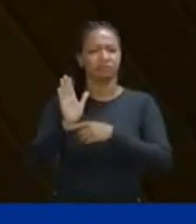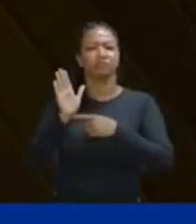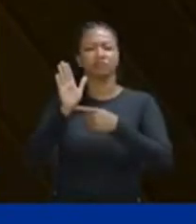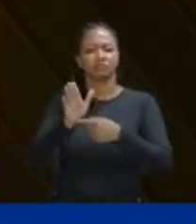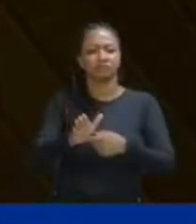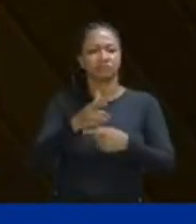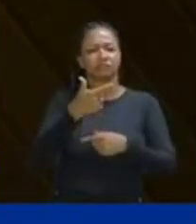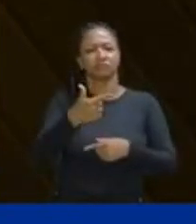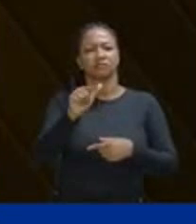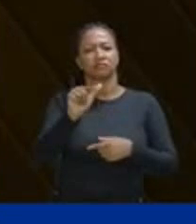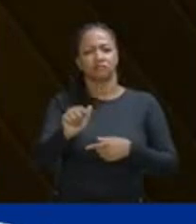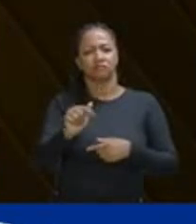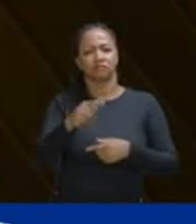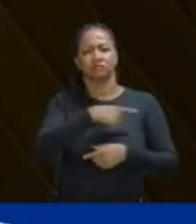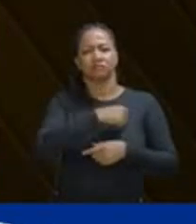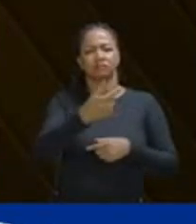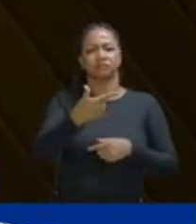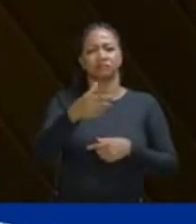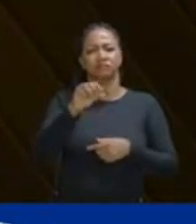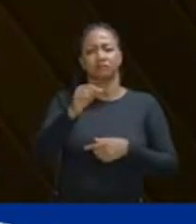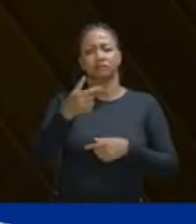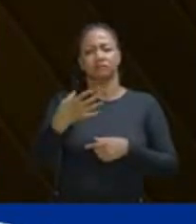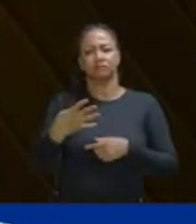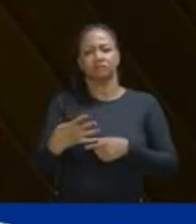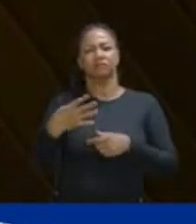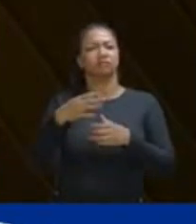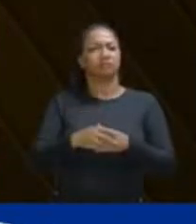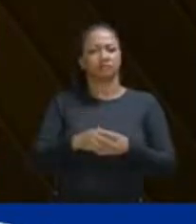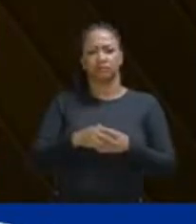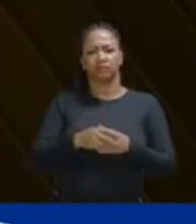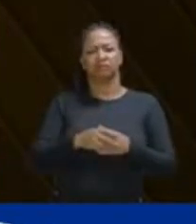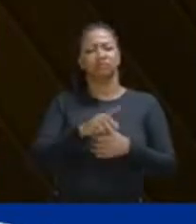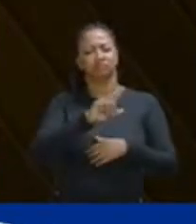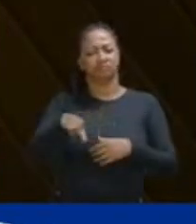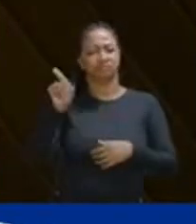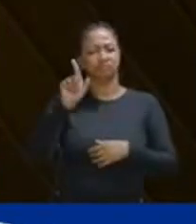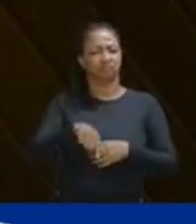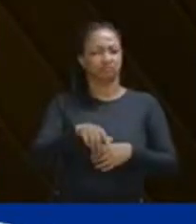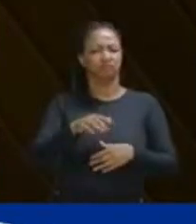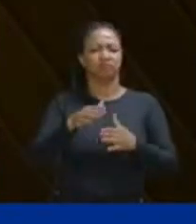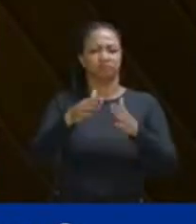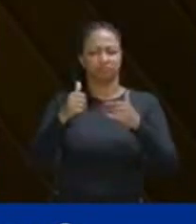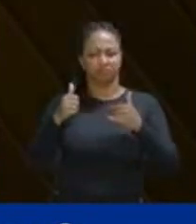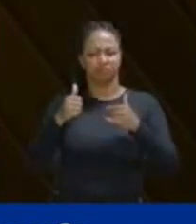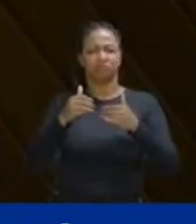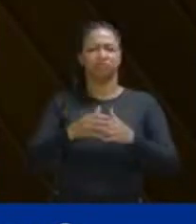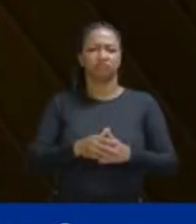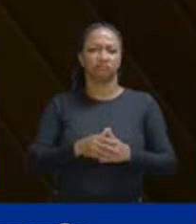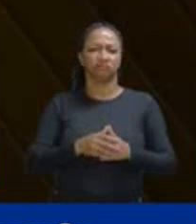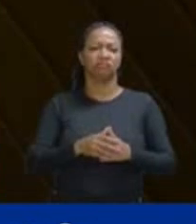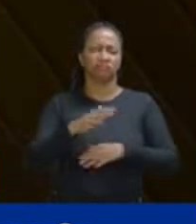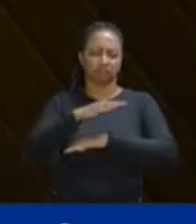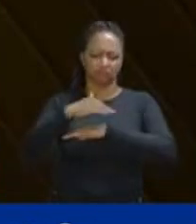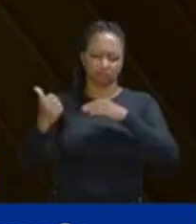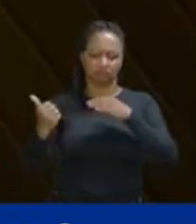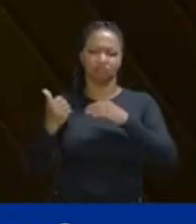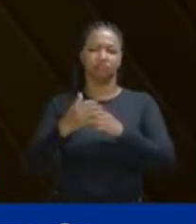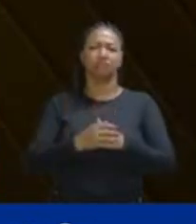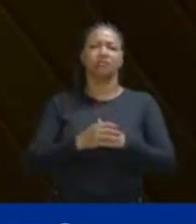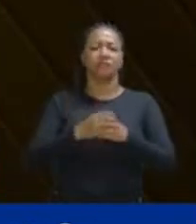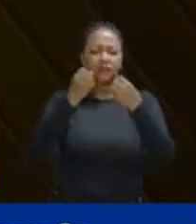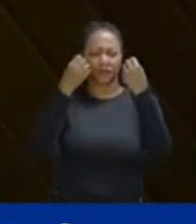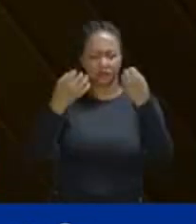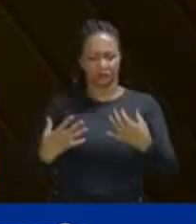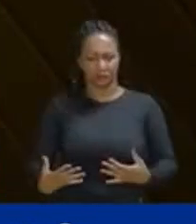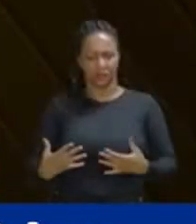em 27 de 8 de 2024 supriu o chamamento formal ao feito e, nessa oportunidade, o interessado